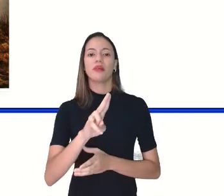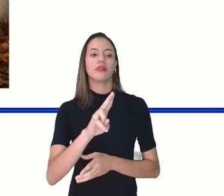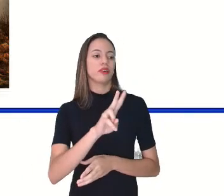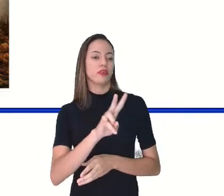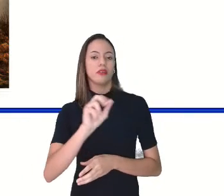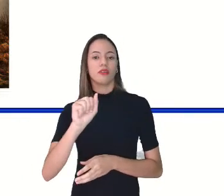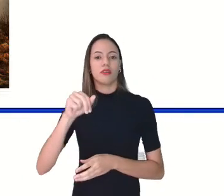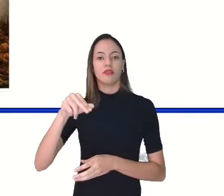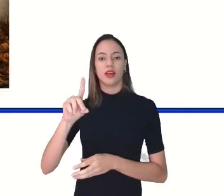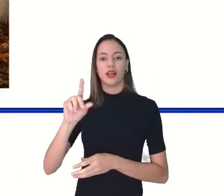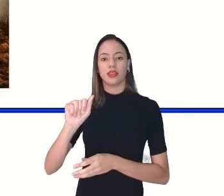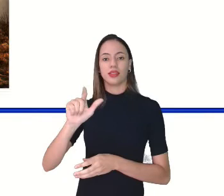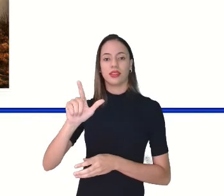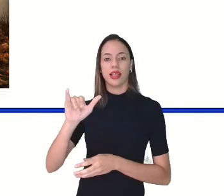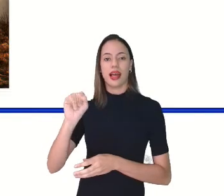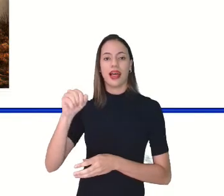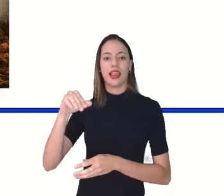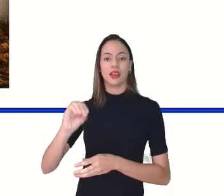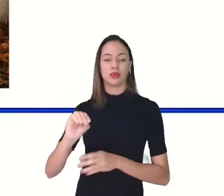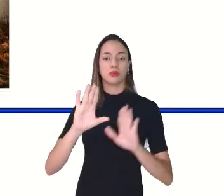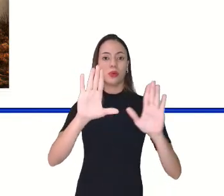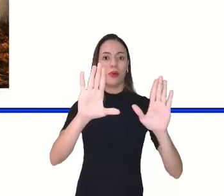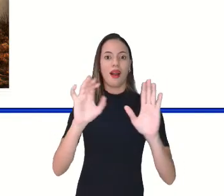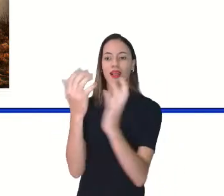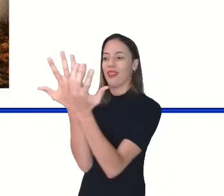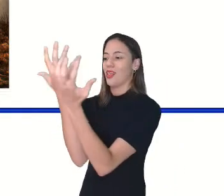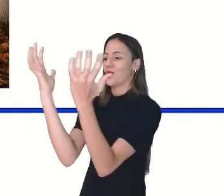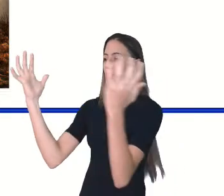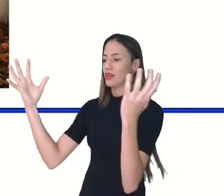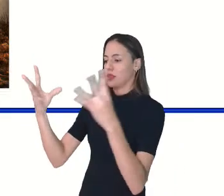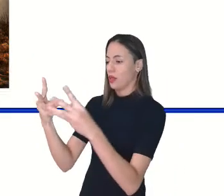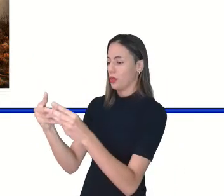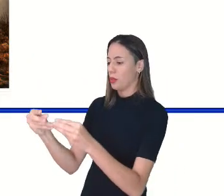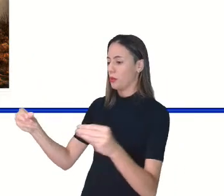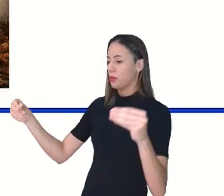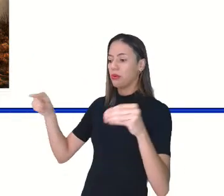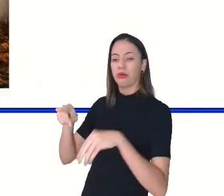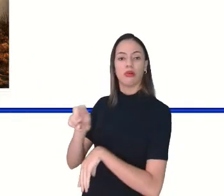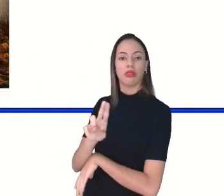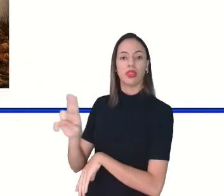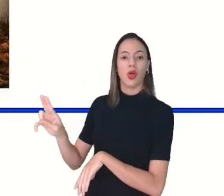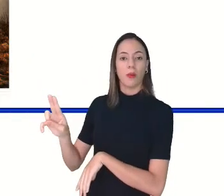Mas, quando destruímos algo criado pela natureza, chamamos de